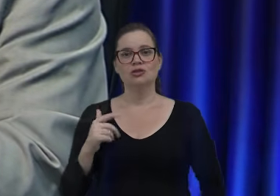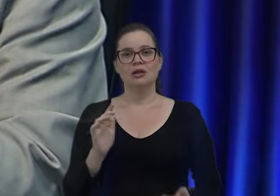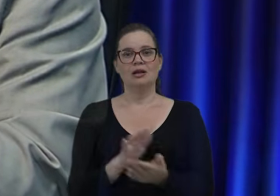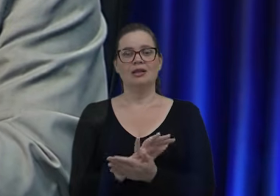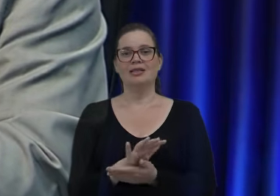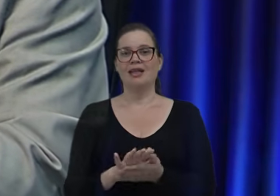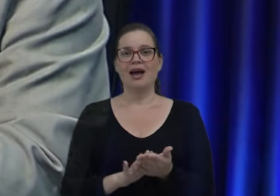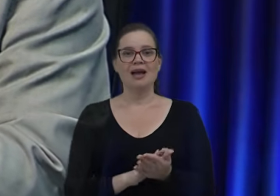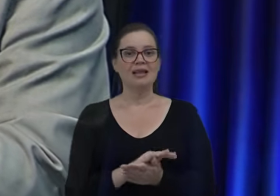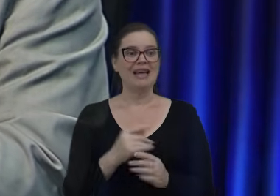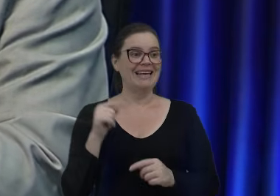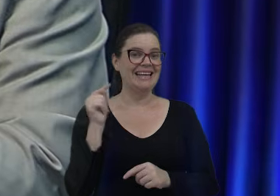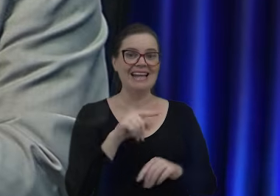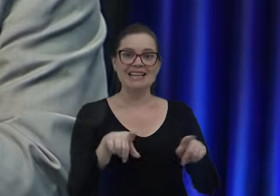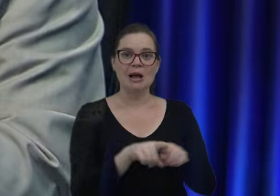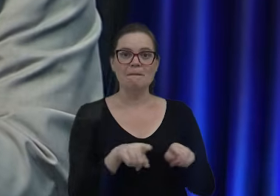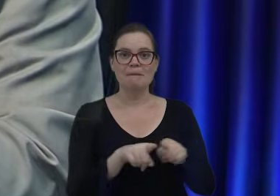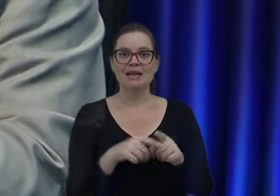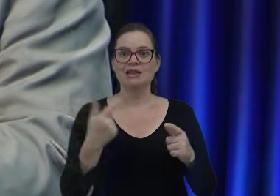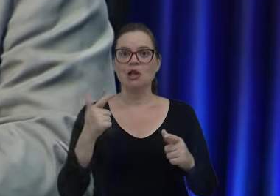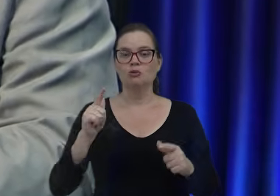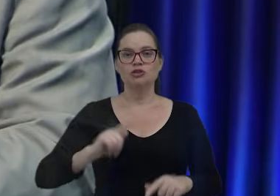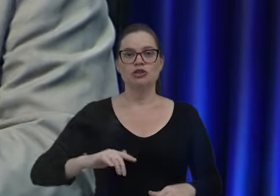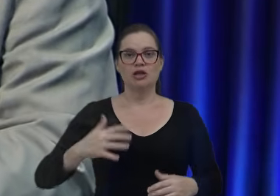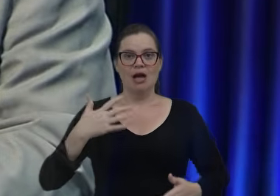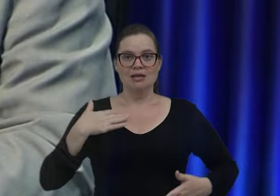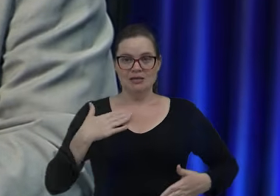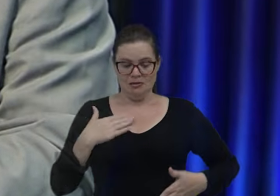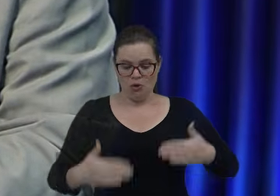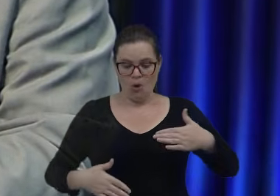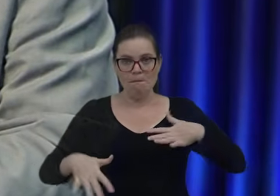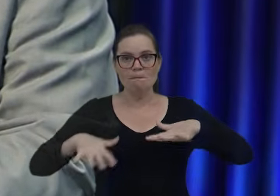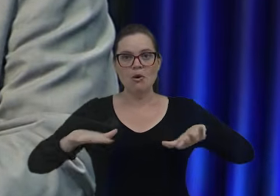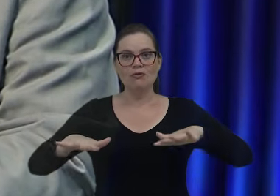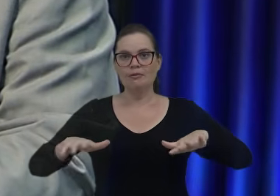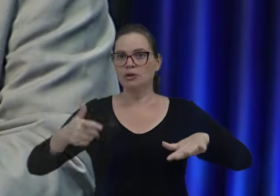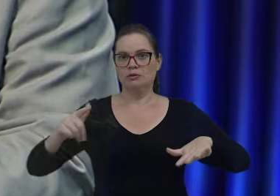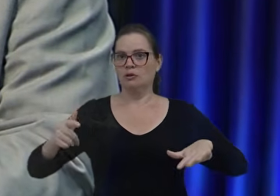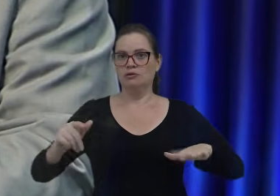nenhum movimento, nenhum sinal físico de